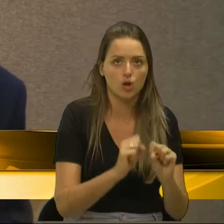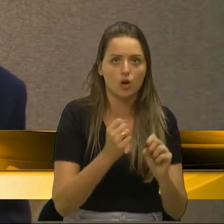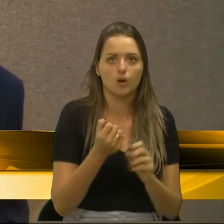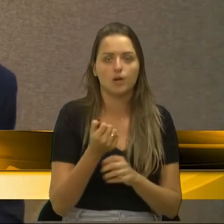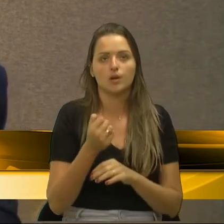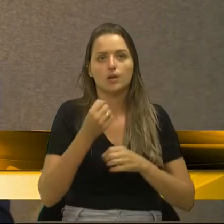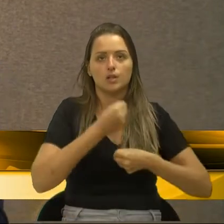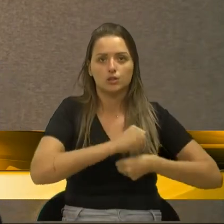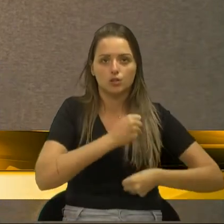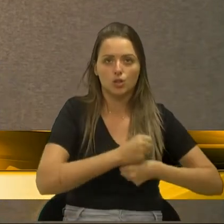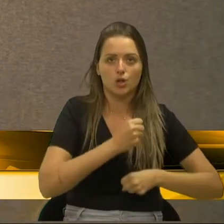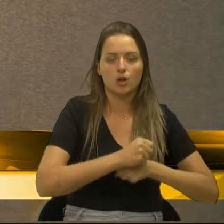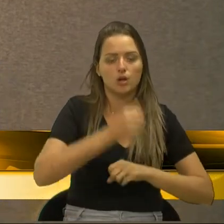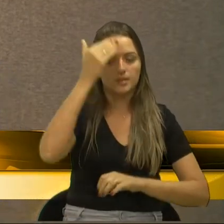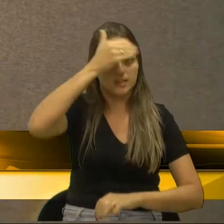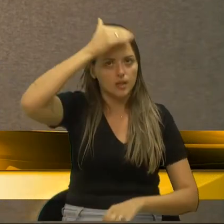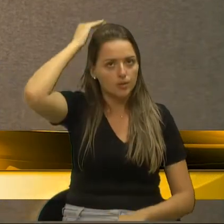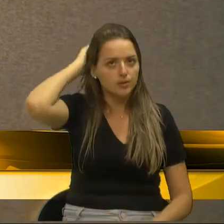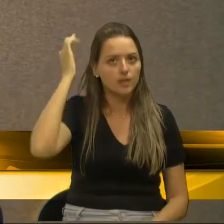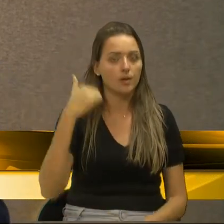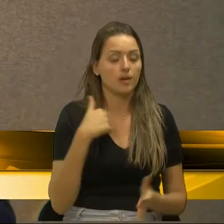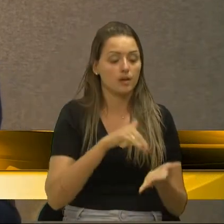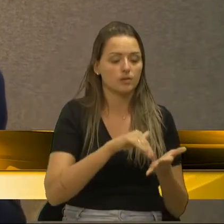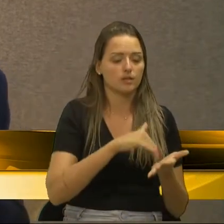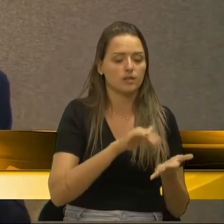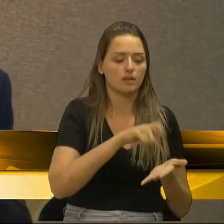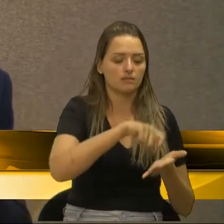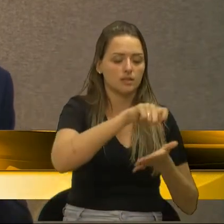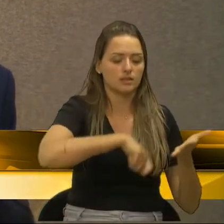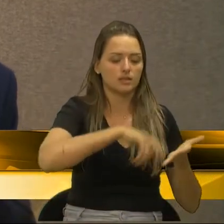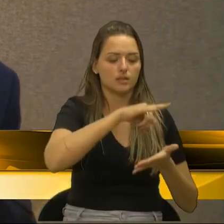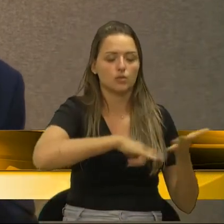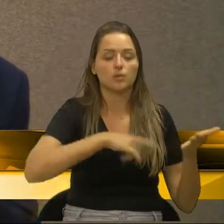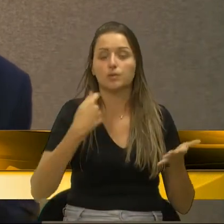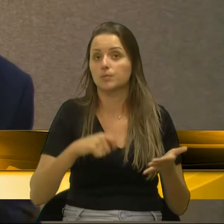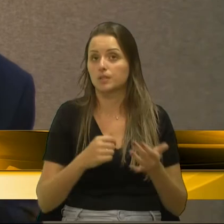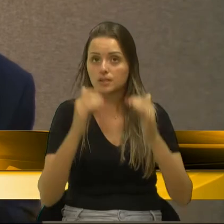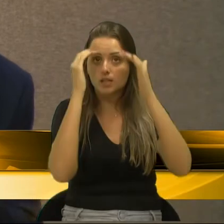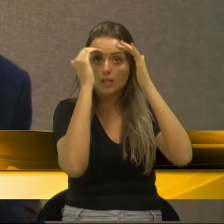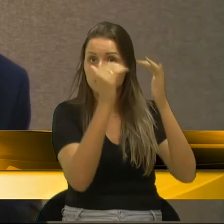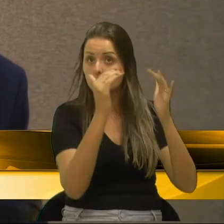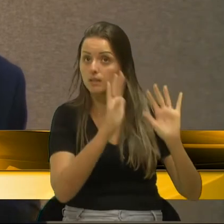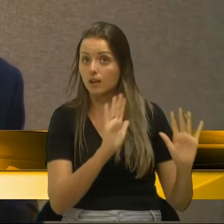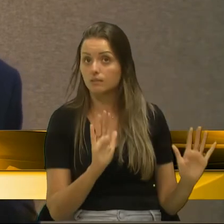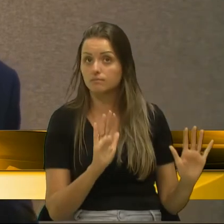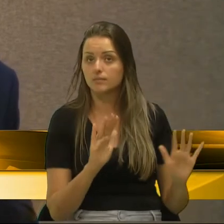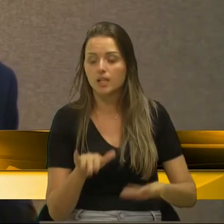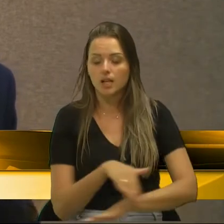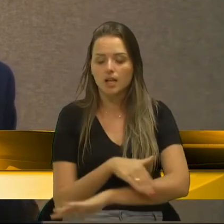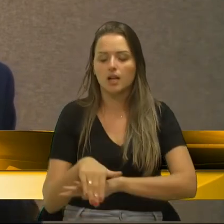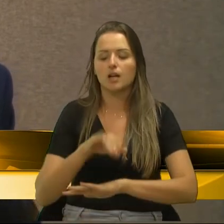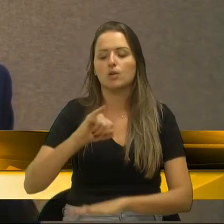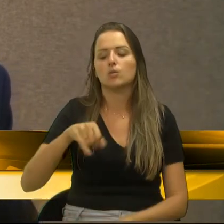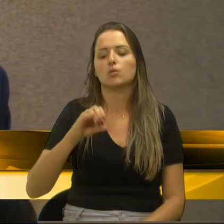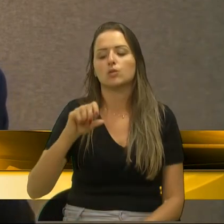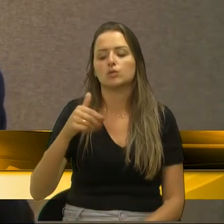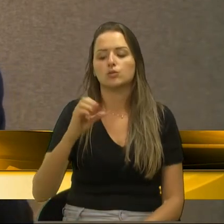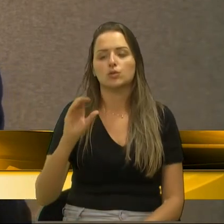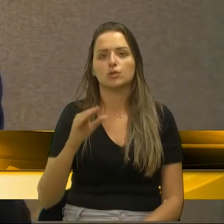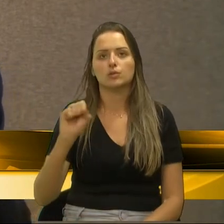prefeito Alceu, e quando se faz um documento ele tem que ser respeitado. Infelizmente a rua João Escopel